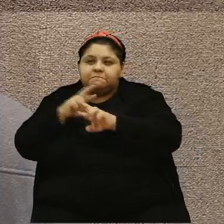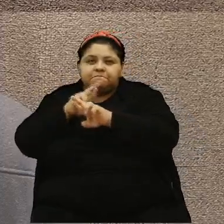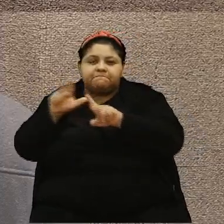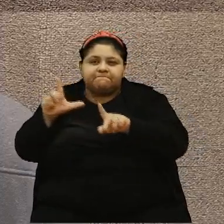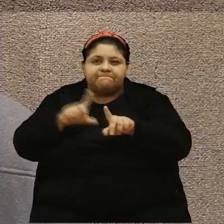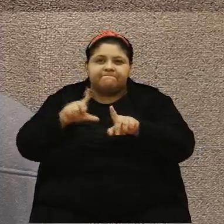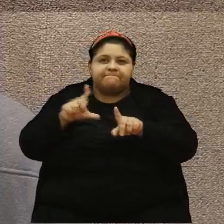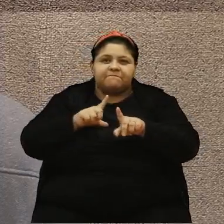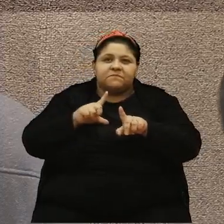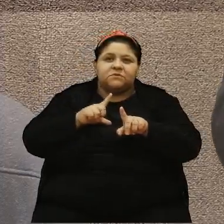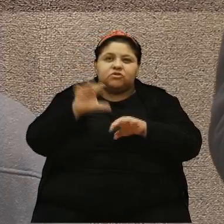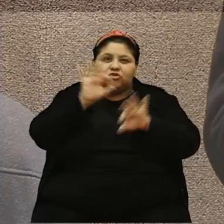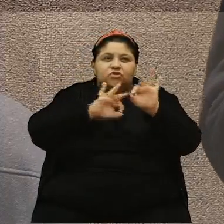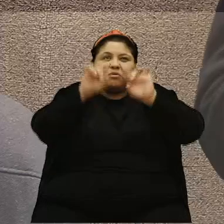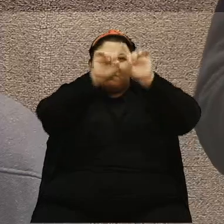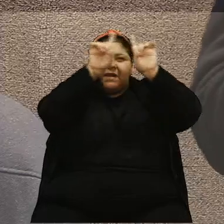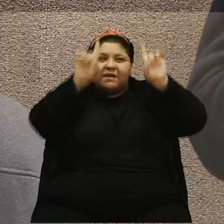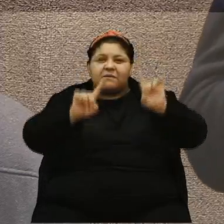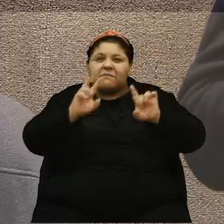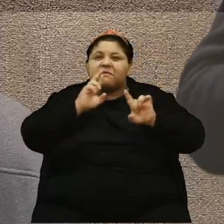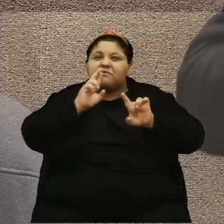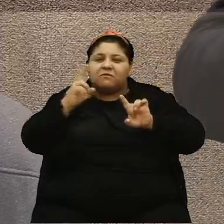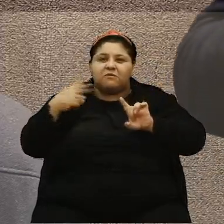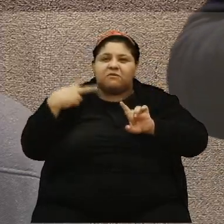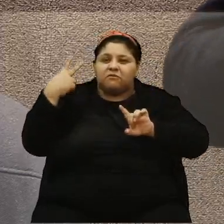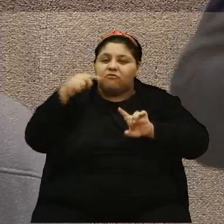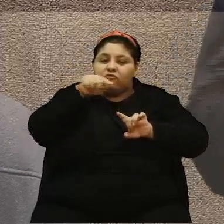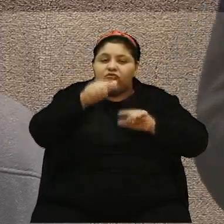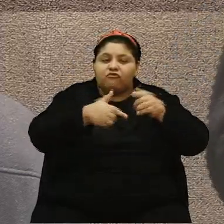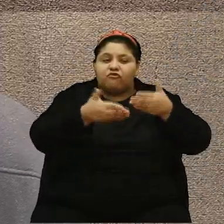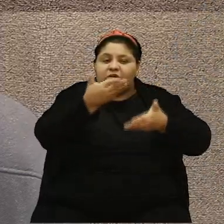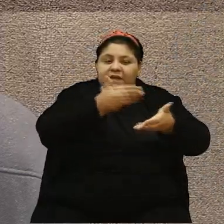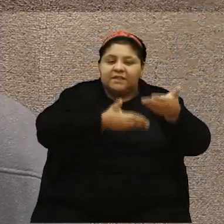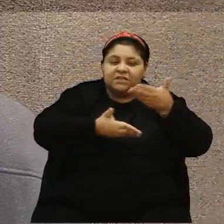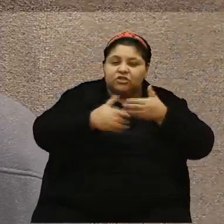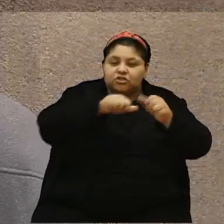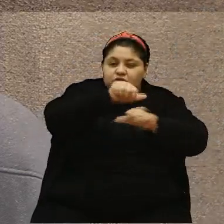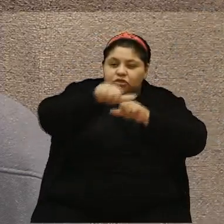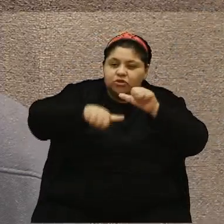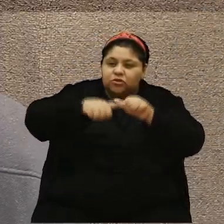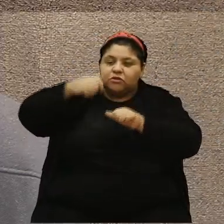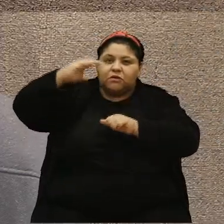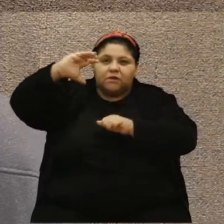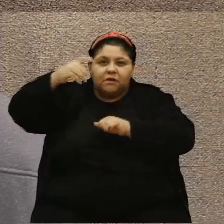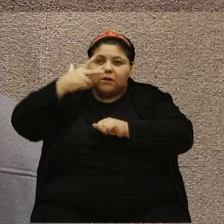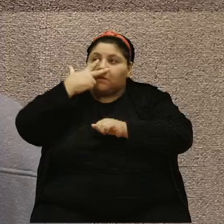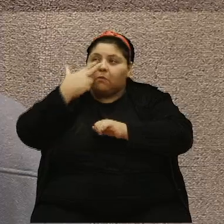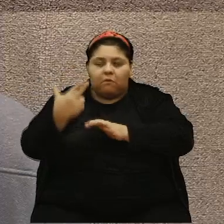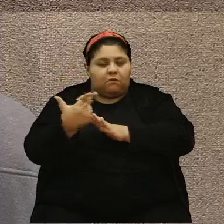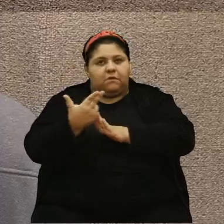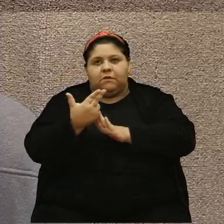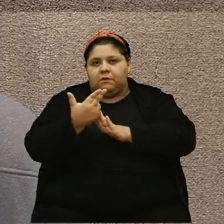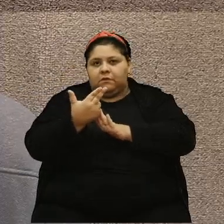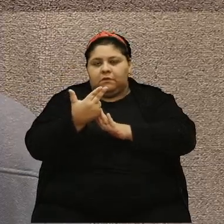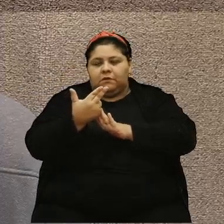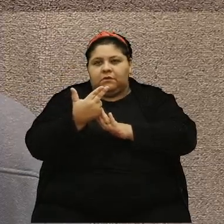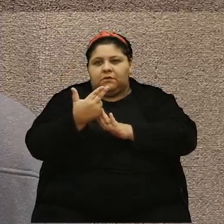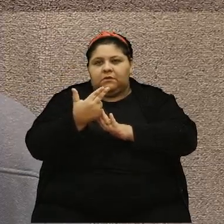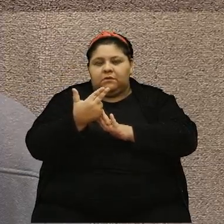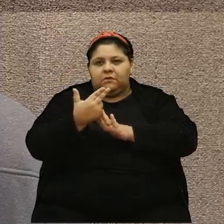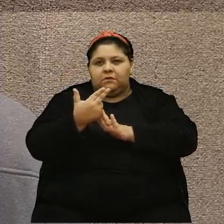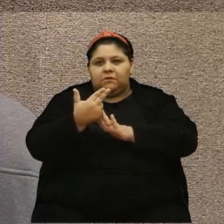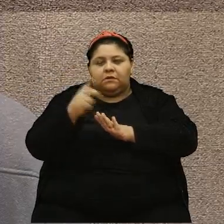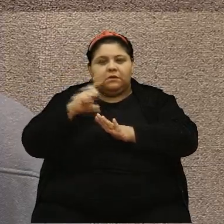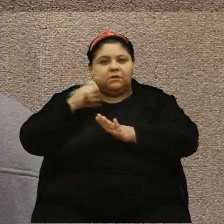que botar uma equipe lá para responder para os vereadores, foi atendida a sua troca de lâmpada, a mesma lâmpada. Então,